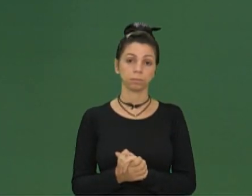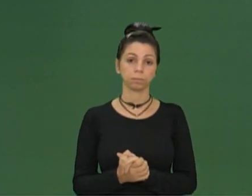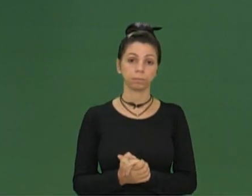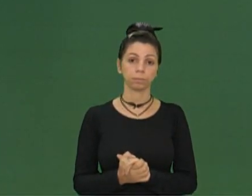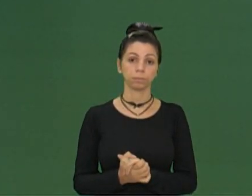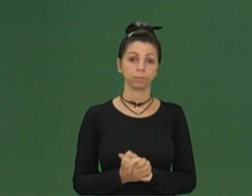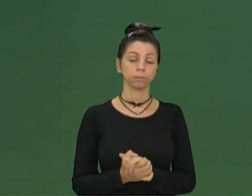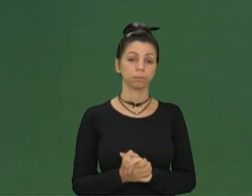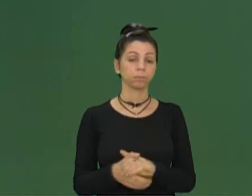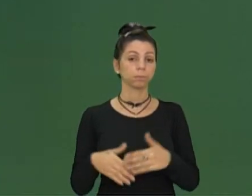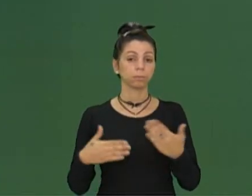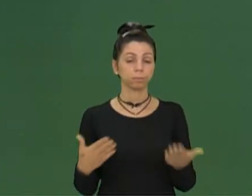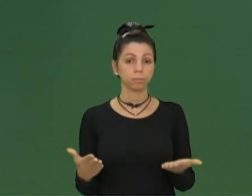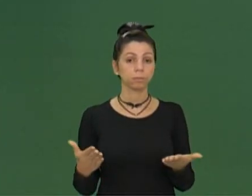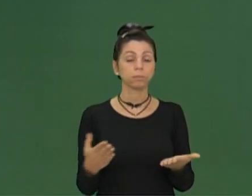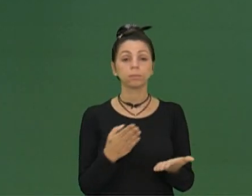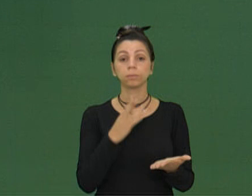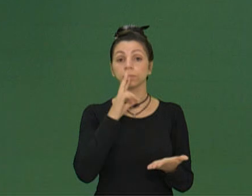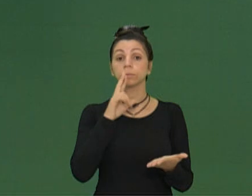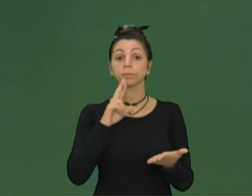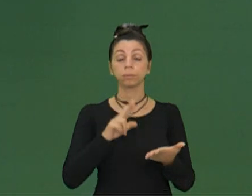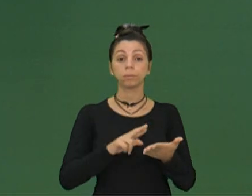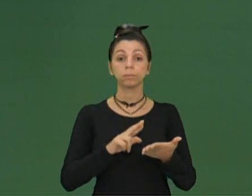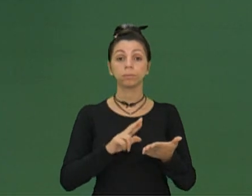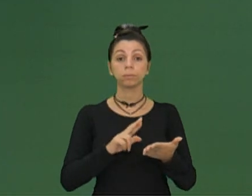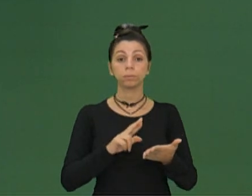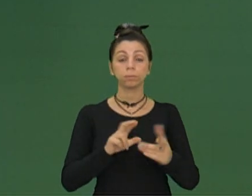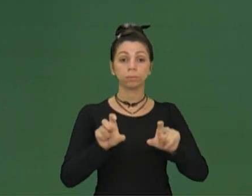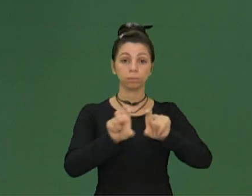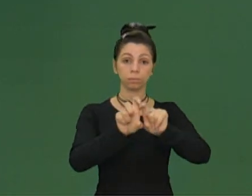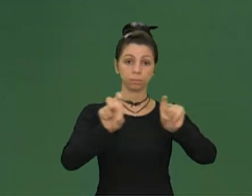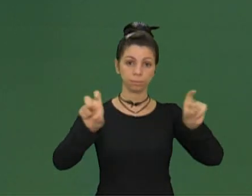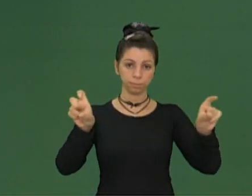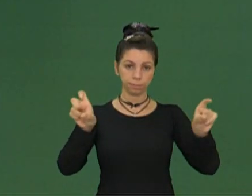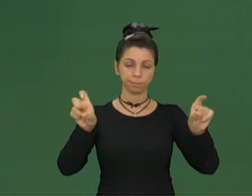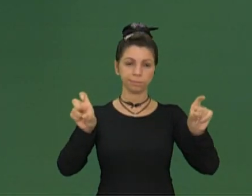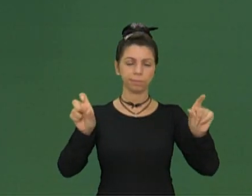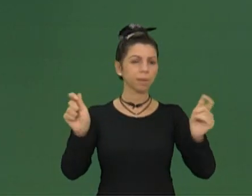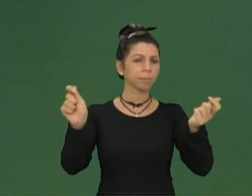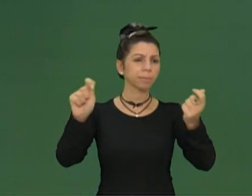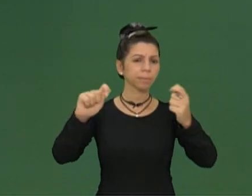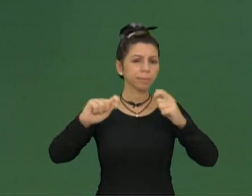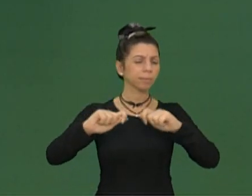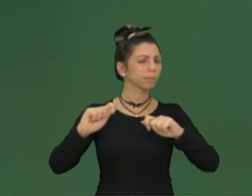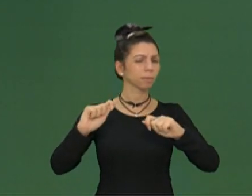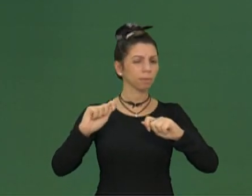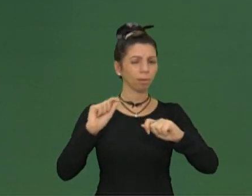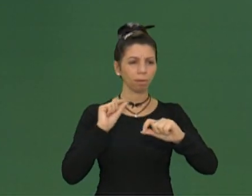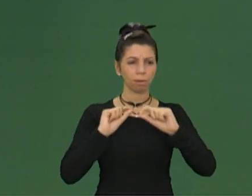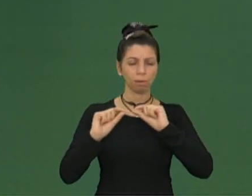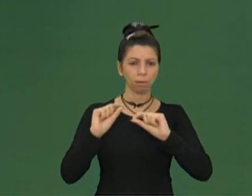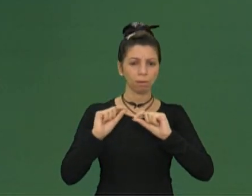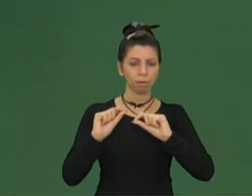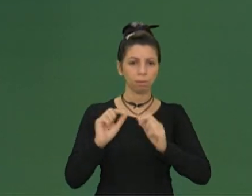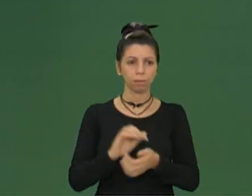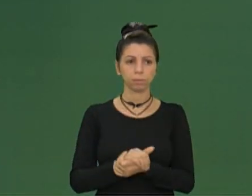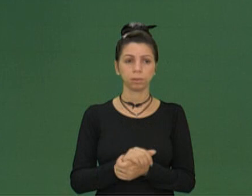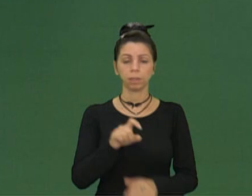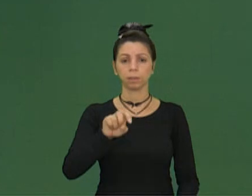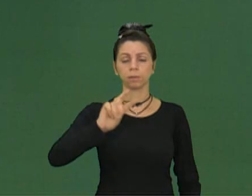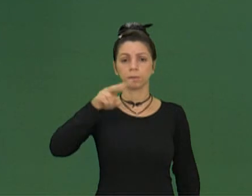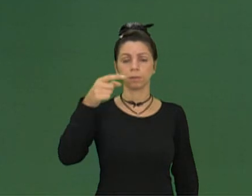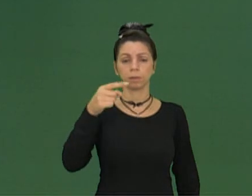menos 6. Então, as soluções, né, da minha equação eram o quê? Que eles tinham que ser, qual que era a condição de existência? X ao